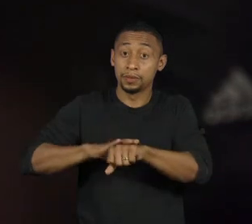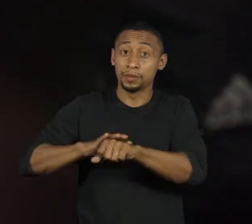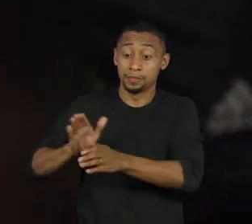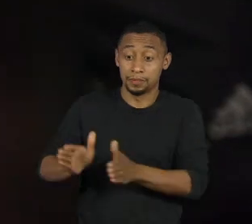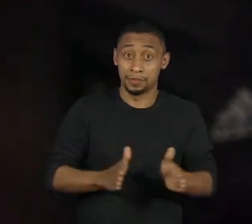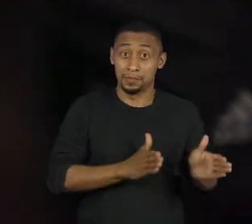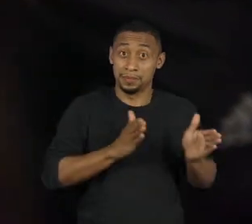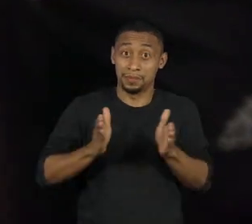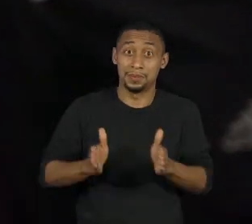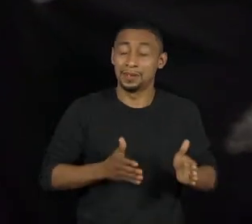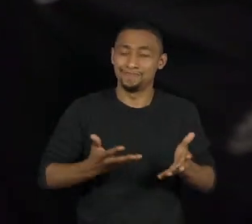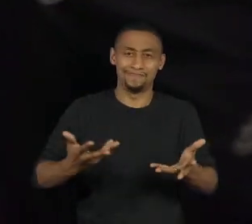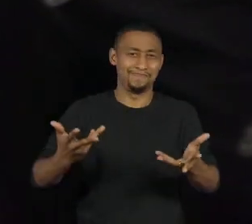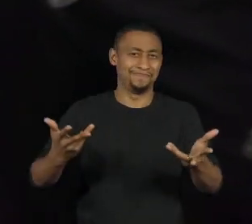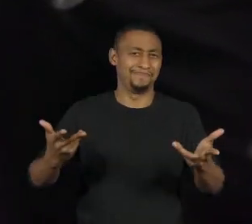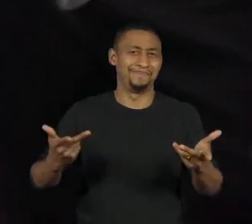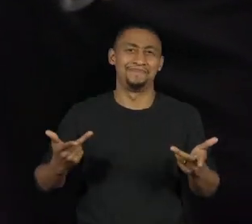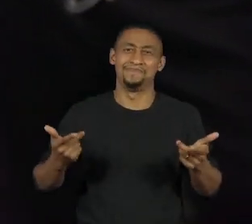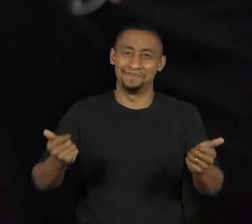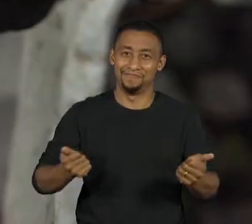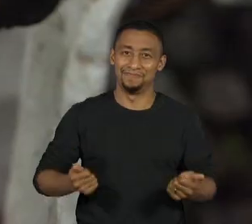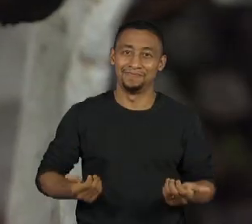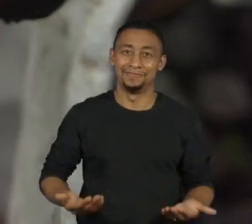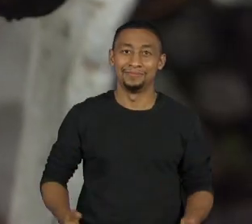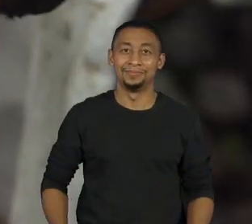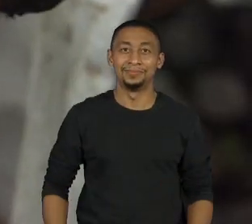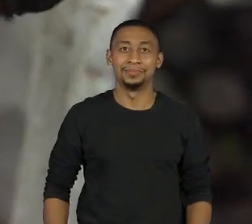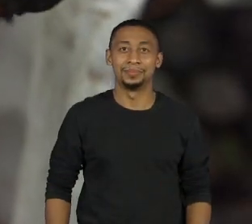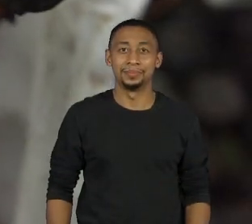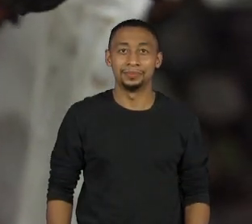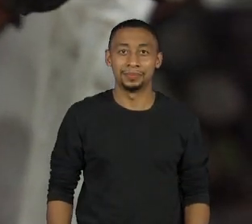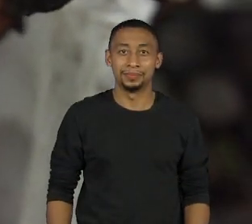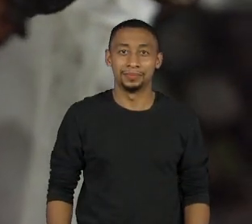achei algo fantástico, assim, excepcional mesmo.